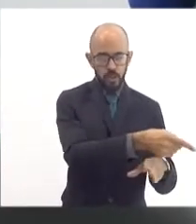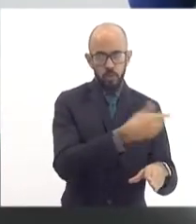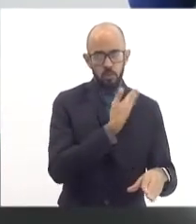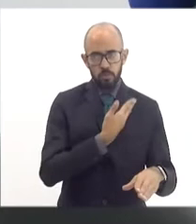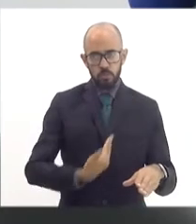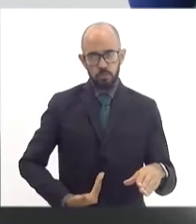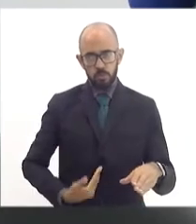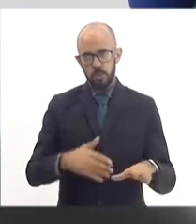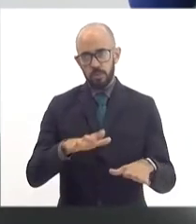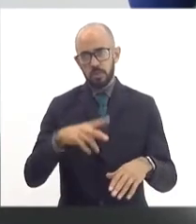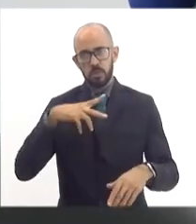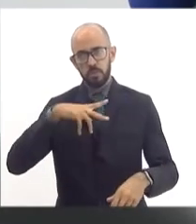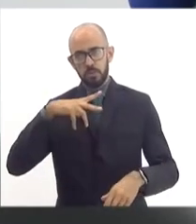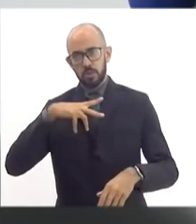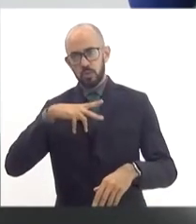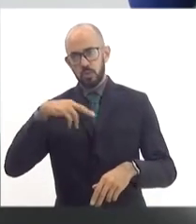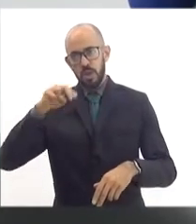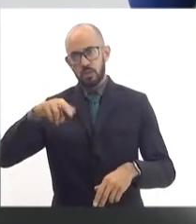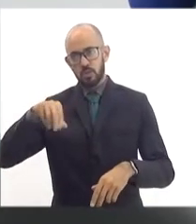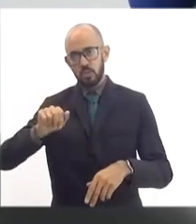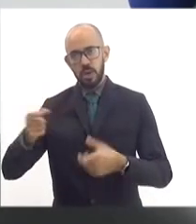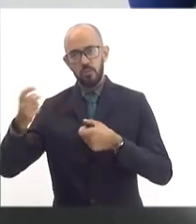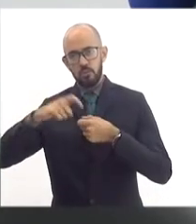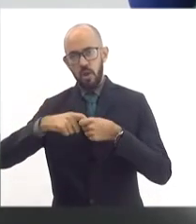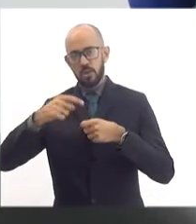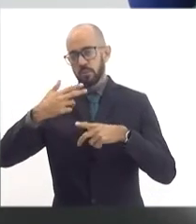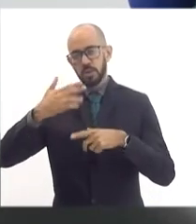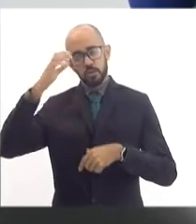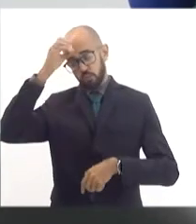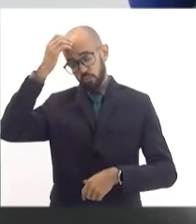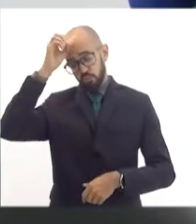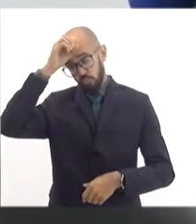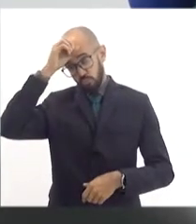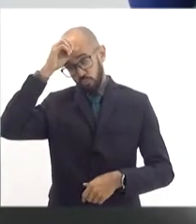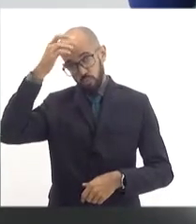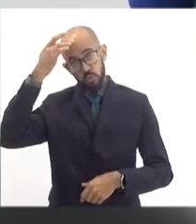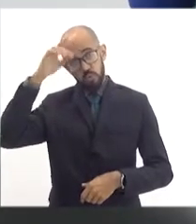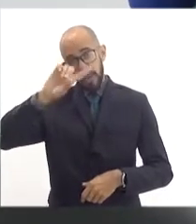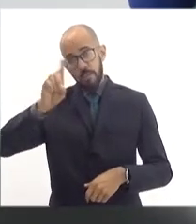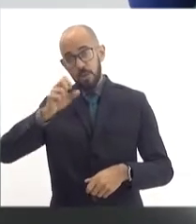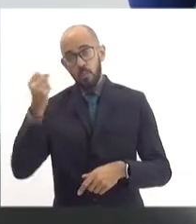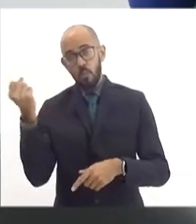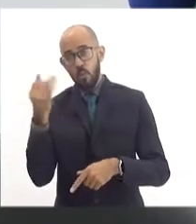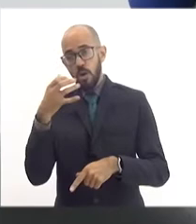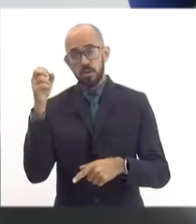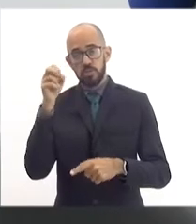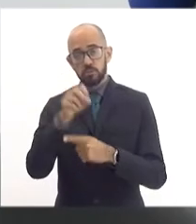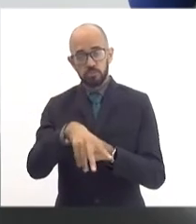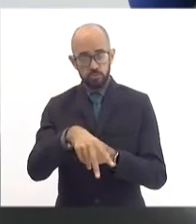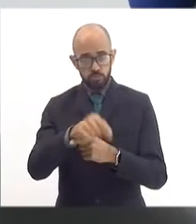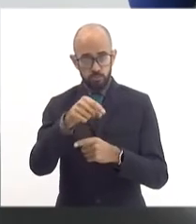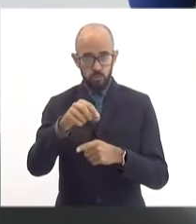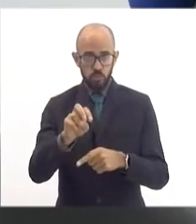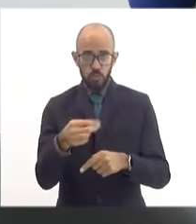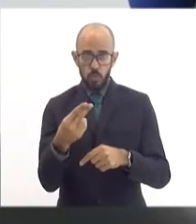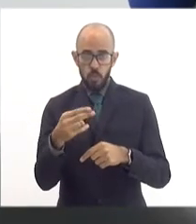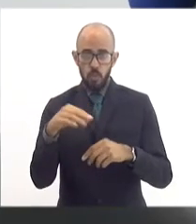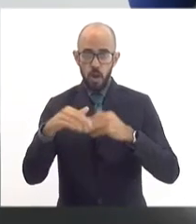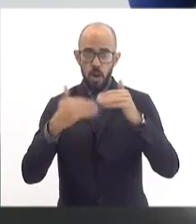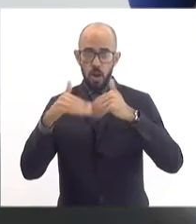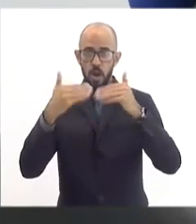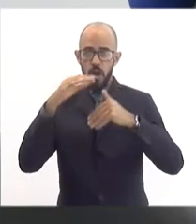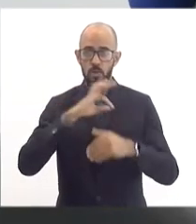gente nunca sabe quanto emprego gerou, quanto a renda cresceu, nem quanto se adicionou ao